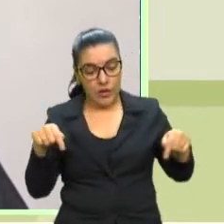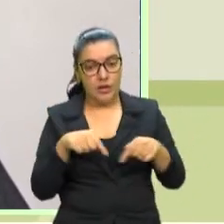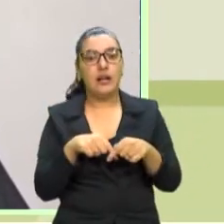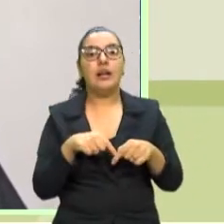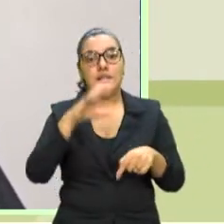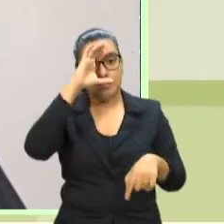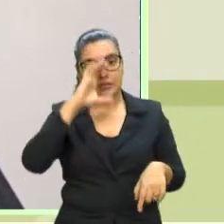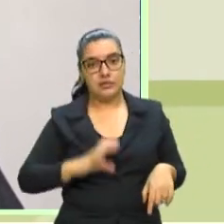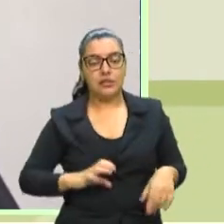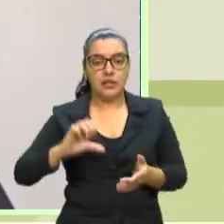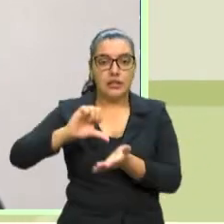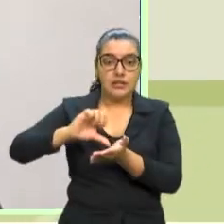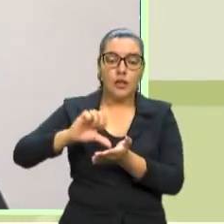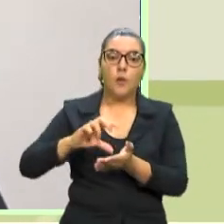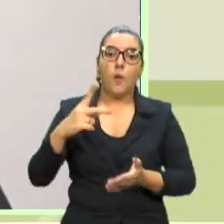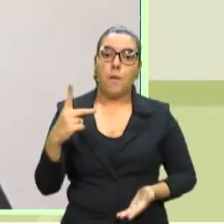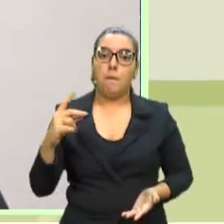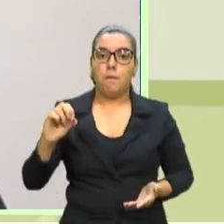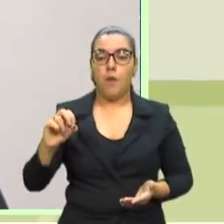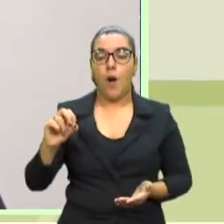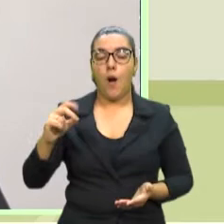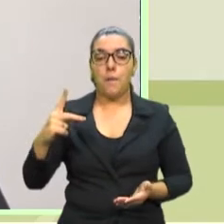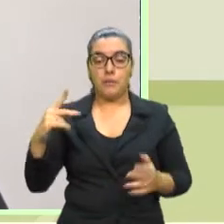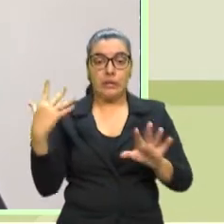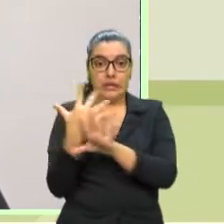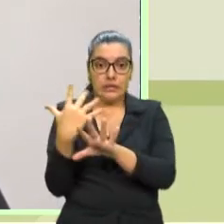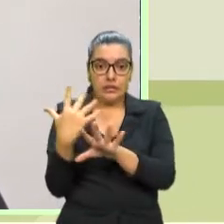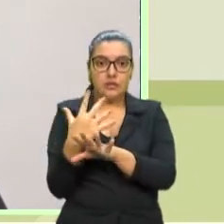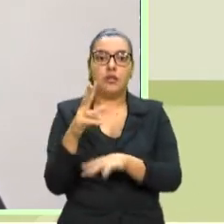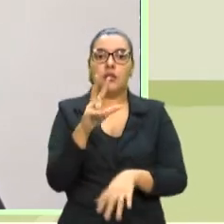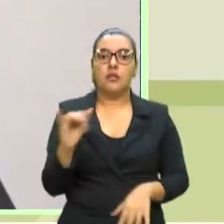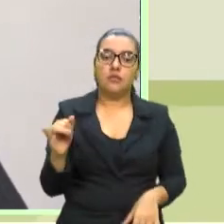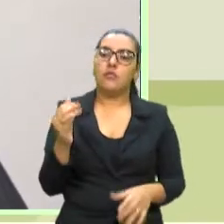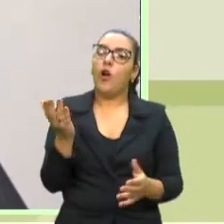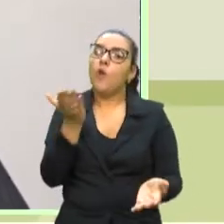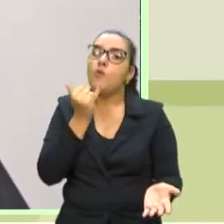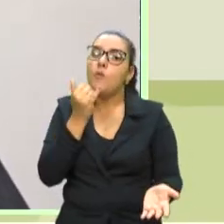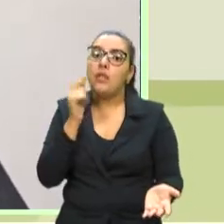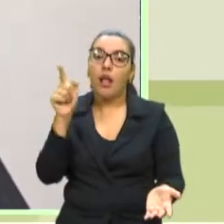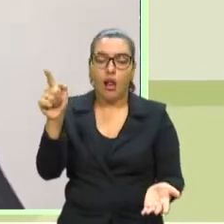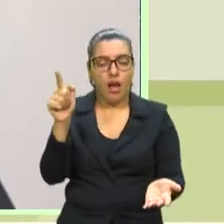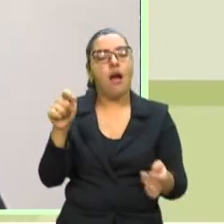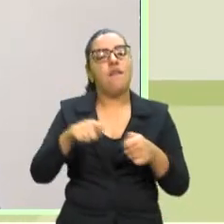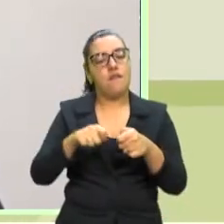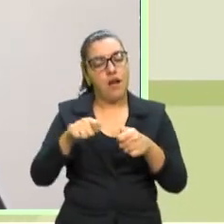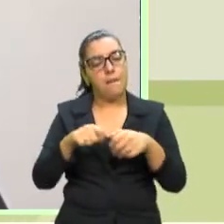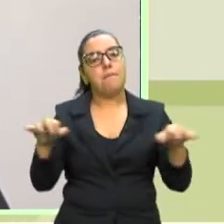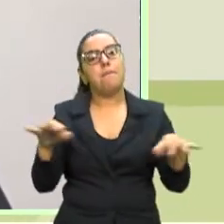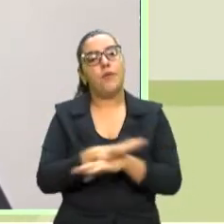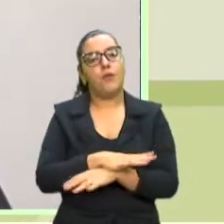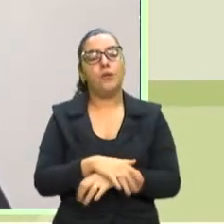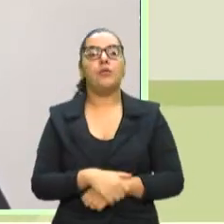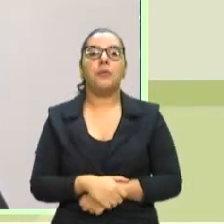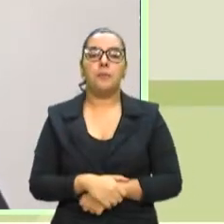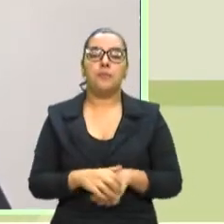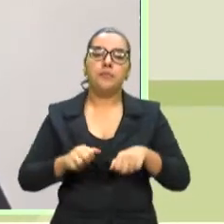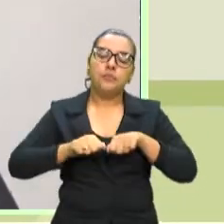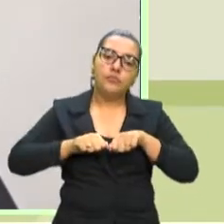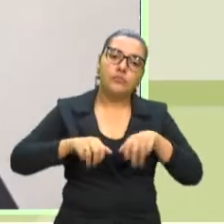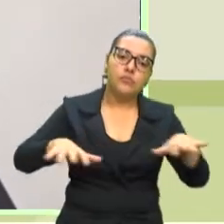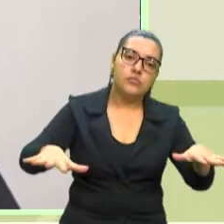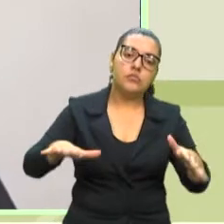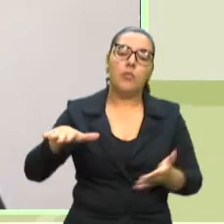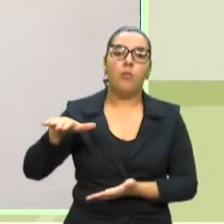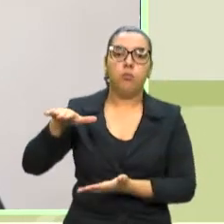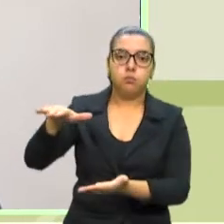Centro Pop, que as pessoas fazem também as refeições lá. Além da distribuição das cestas